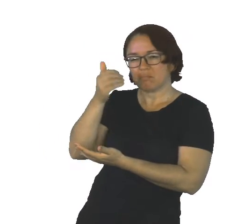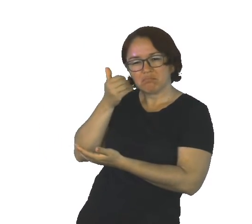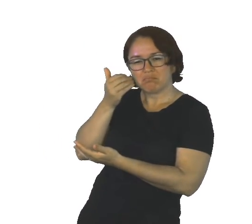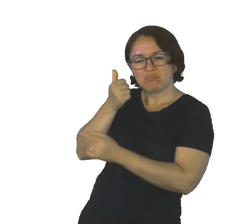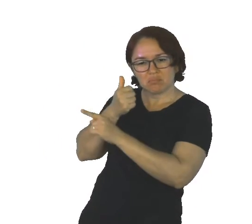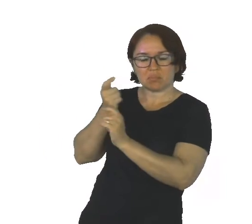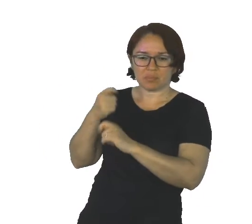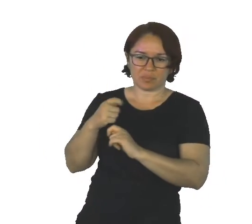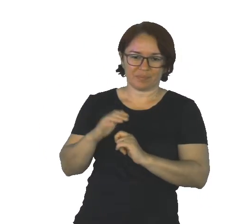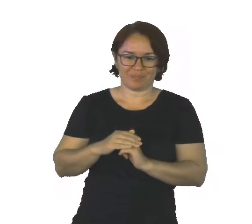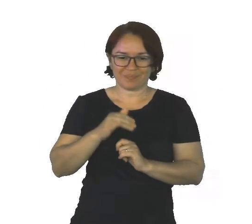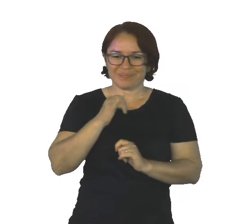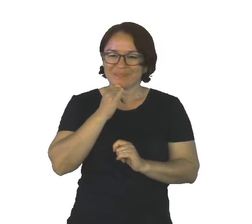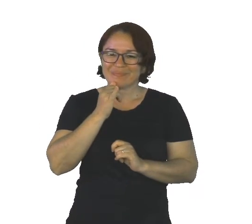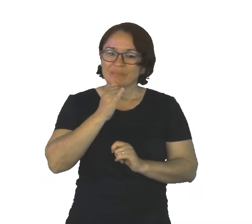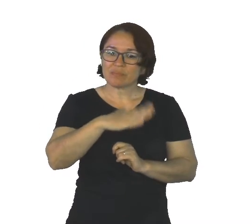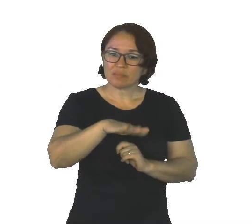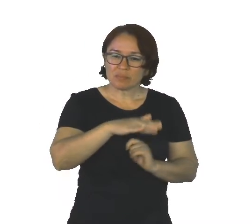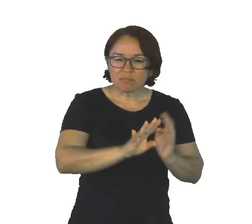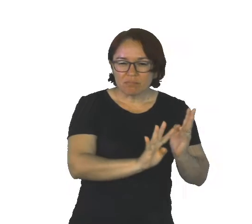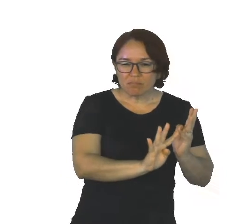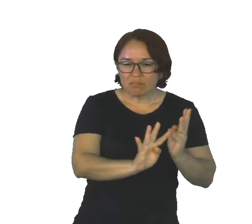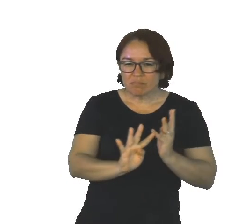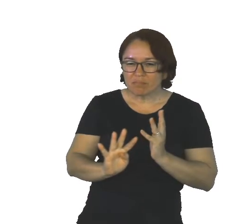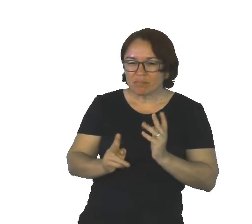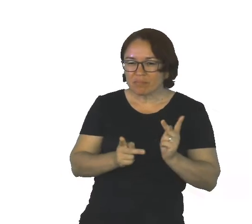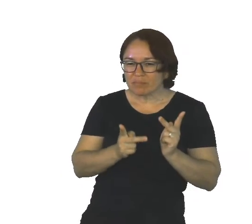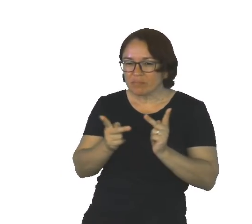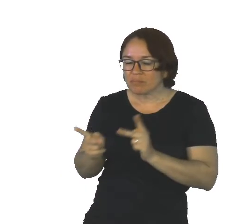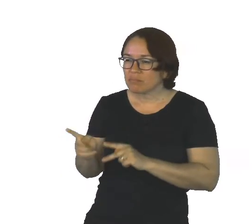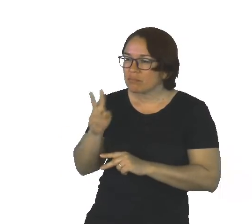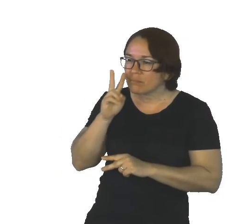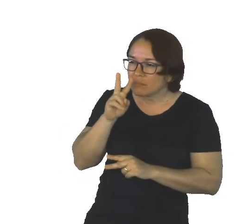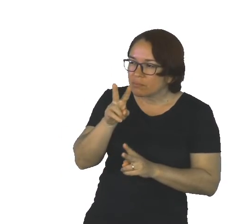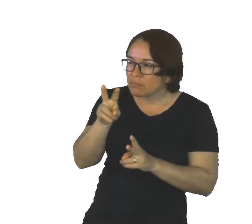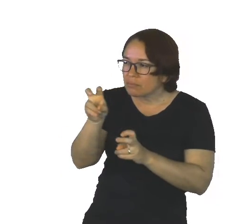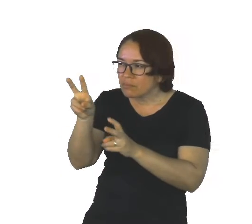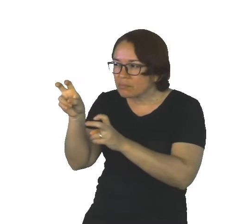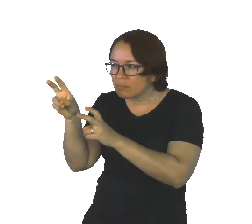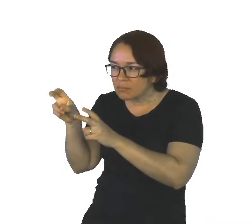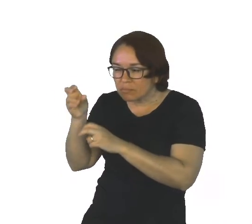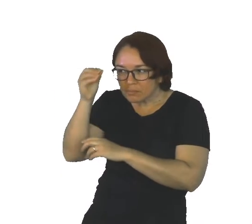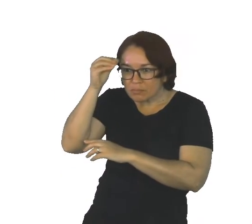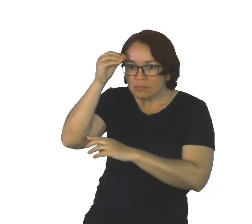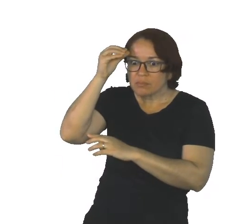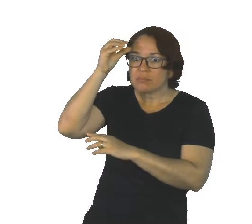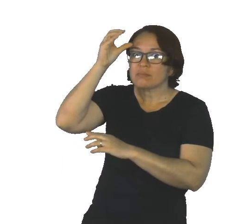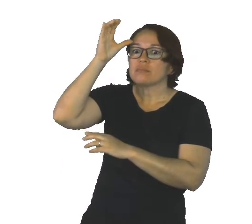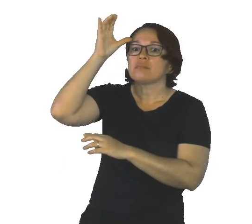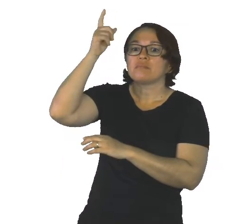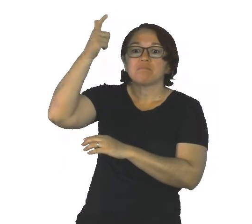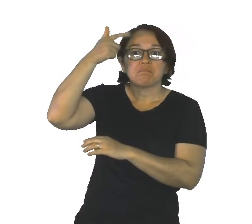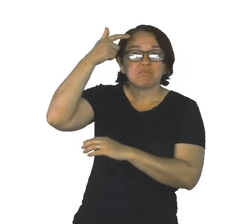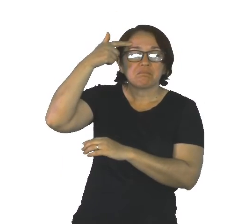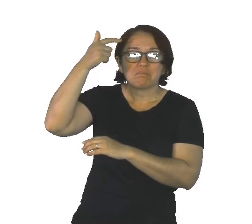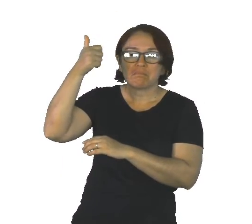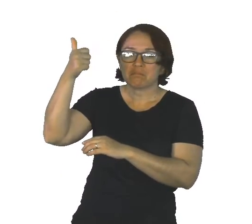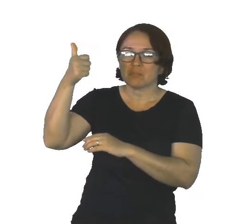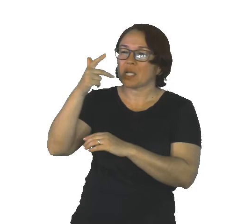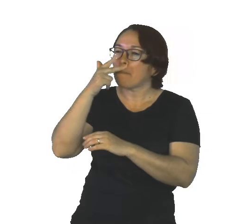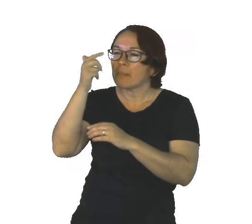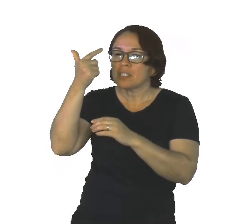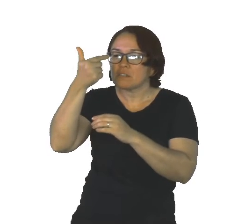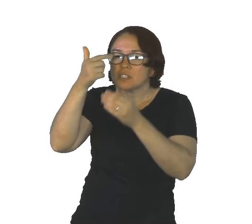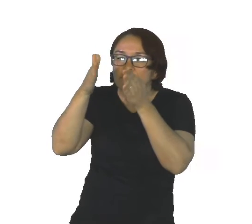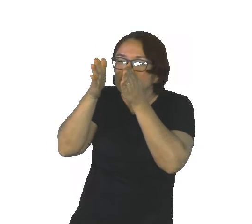sai com esse conteúdo de uma certa forma já mais trabalhado e com uma visão muito mais positiva